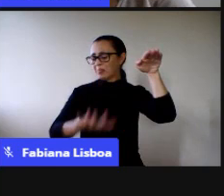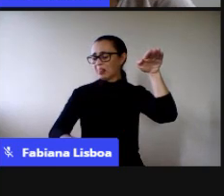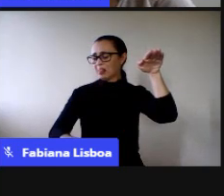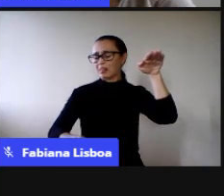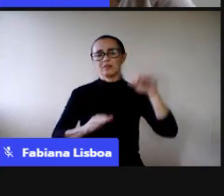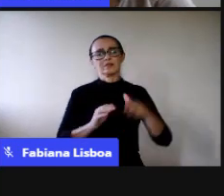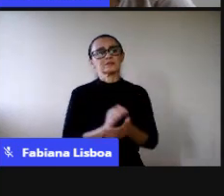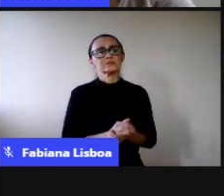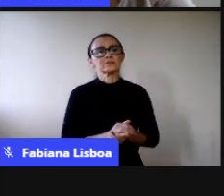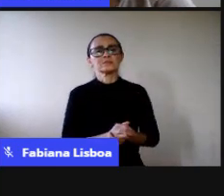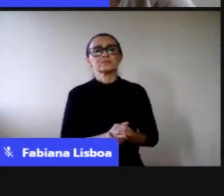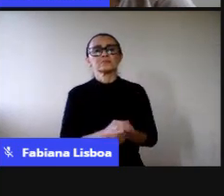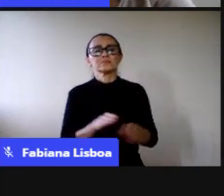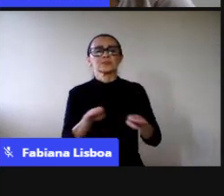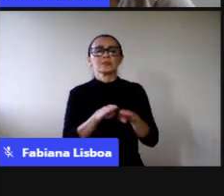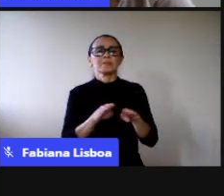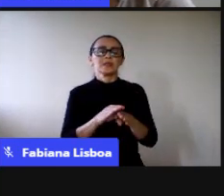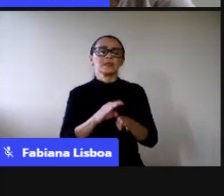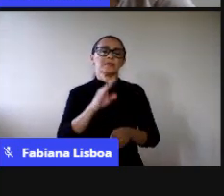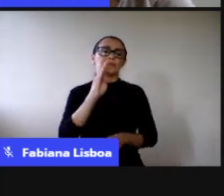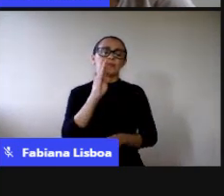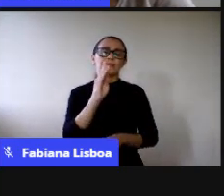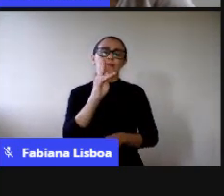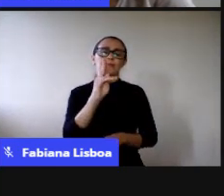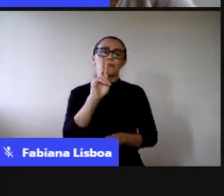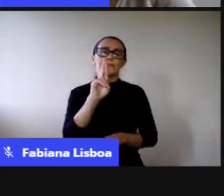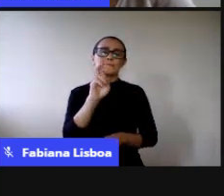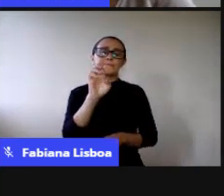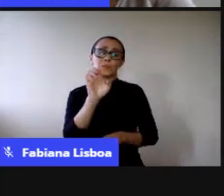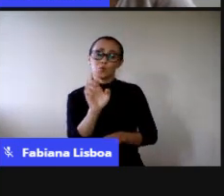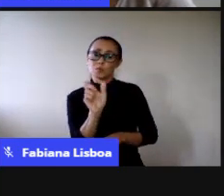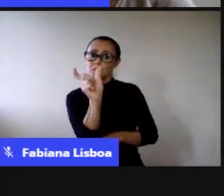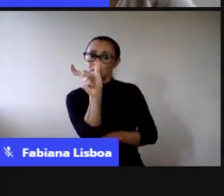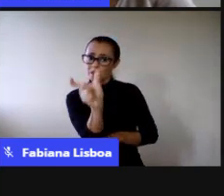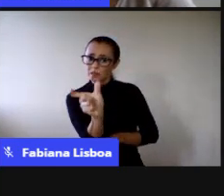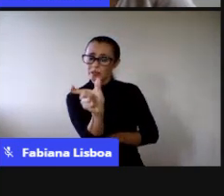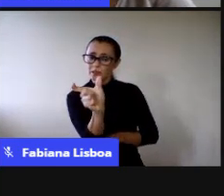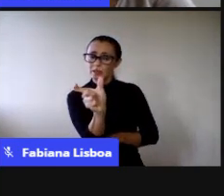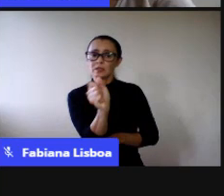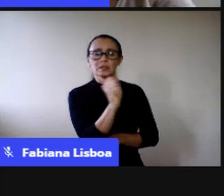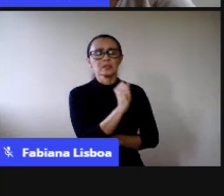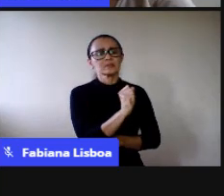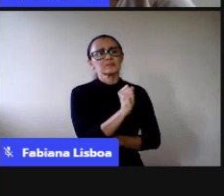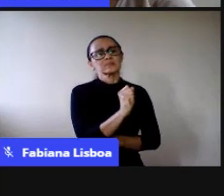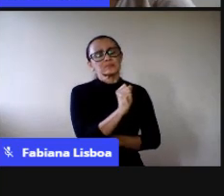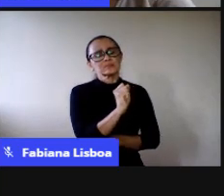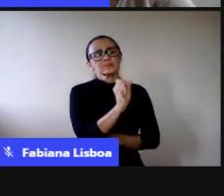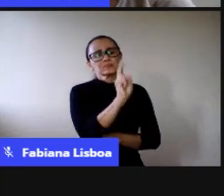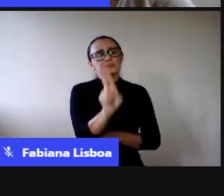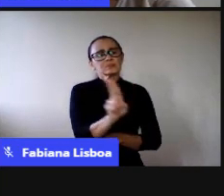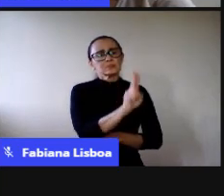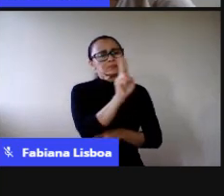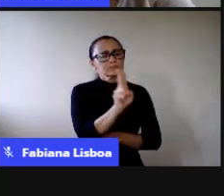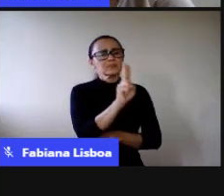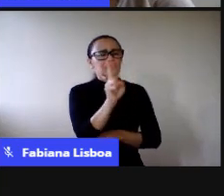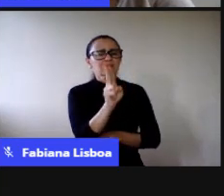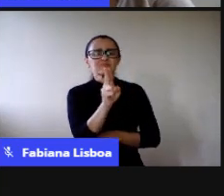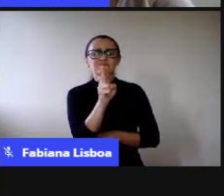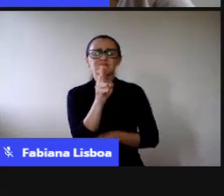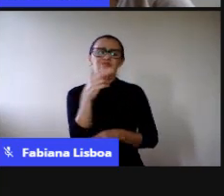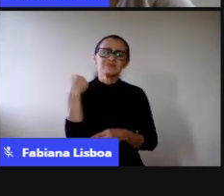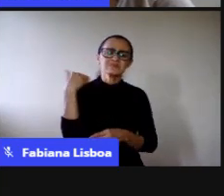termo bugre, também, que acho que todos já devem ter escutado, ele foi por muito tempo utilizado, né,